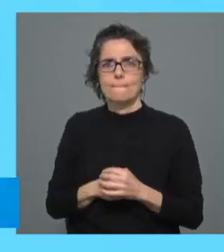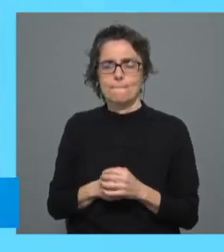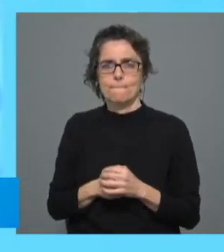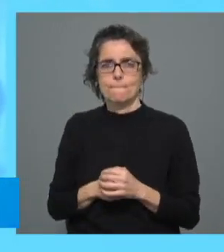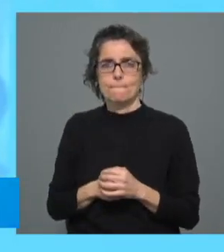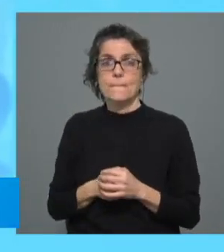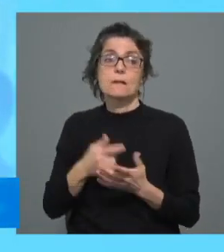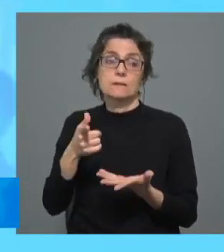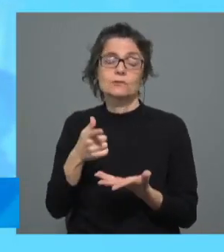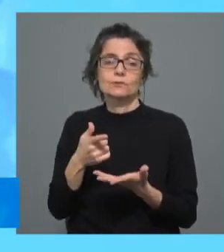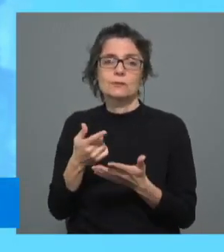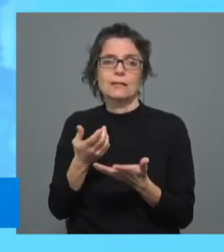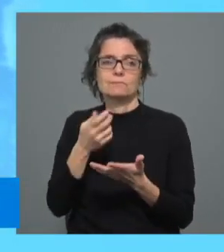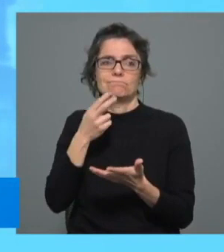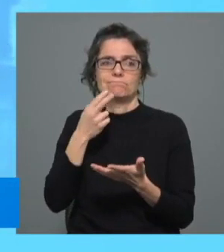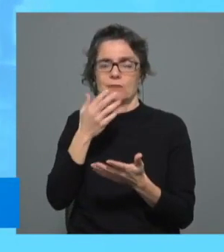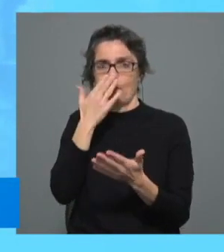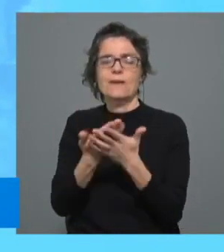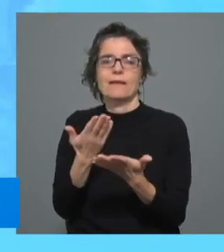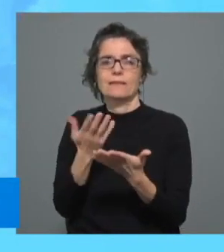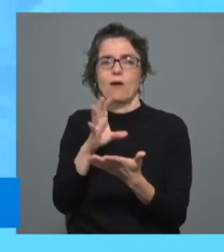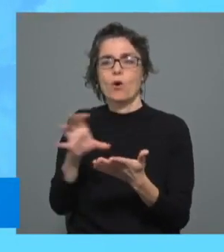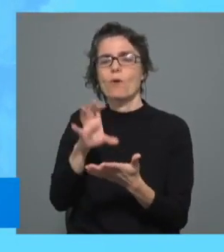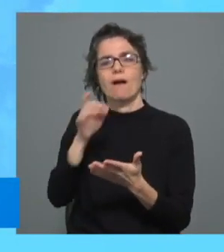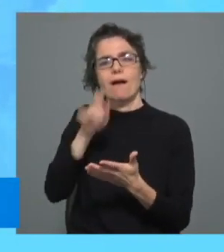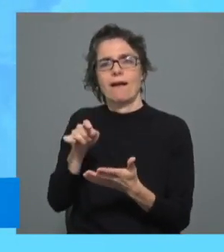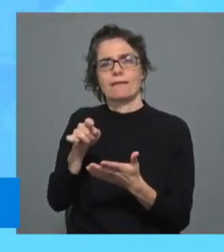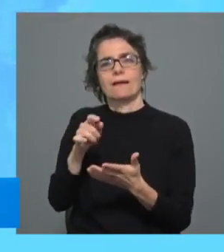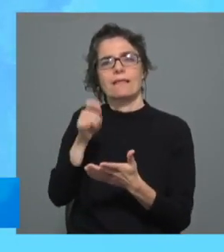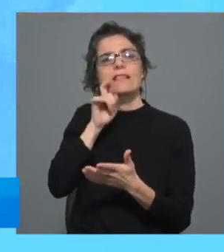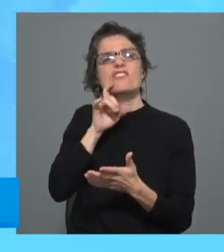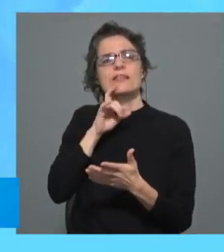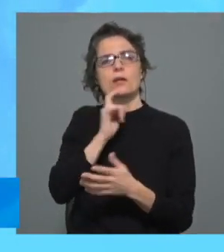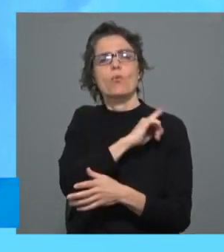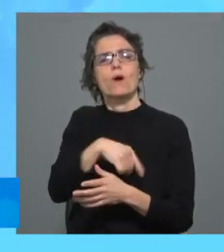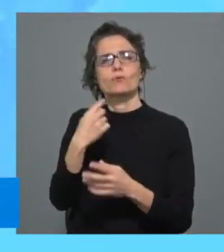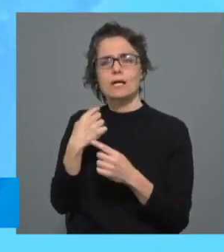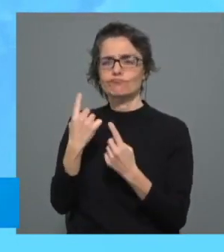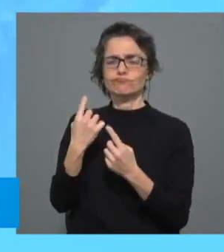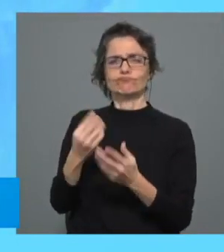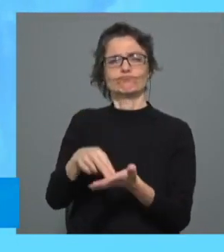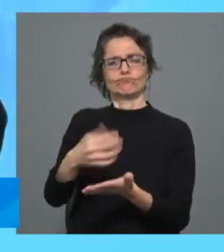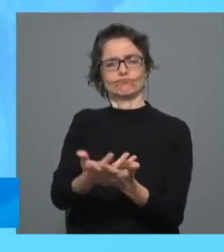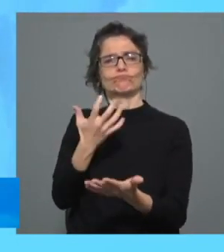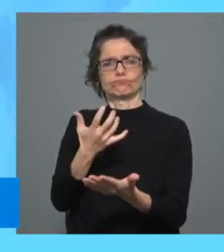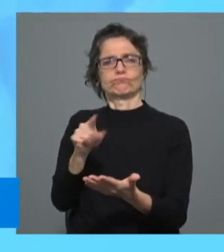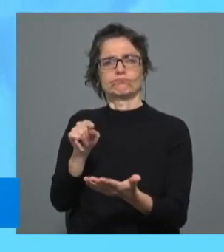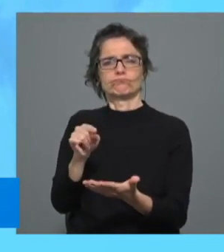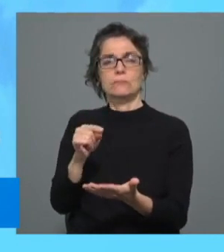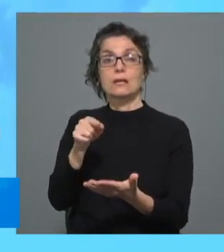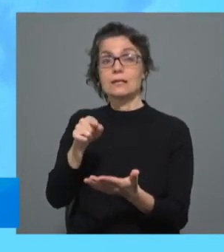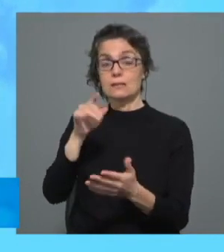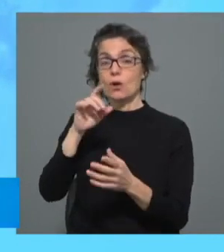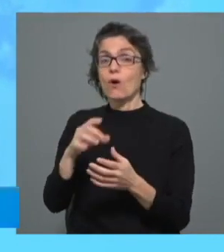Ucrânia está a defender-se legitimamente e com uma extraordinária coragem e com uma extraordinária lucidez, que tem consigo o